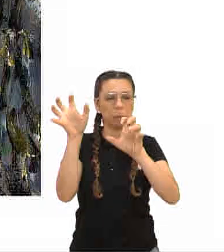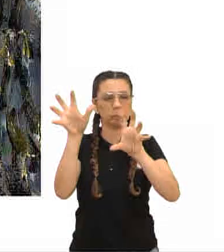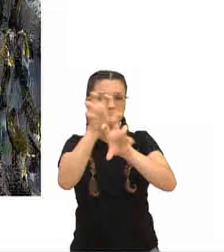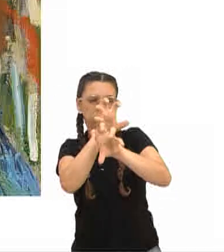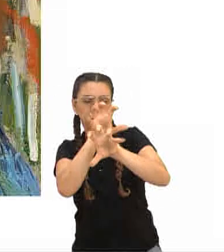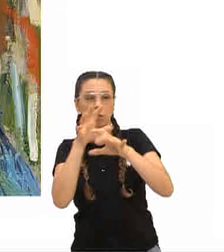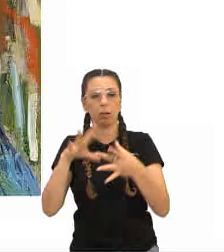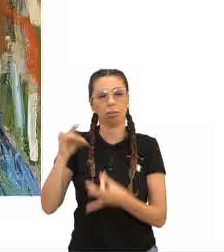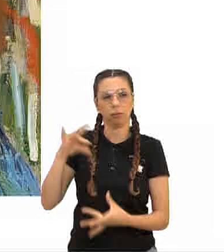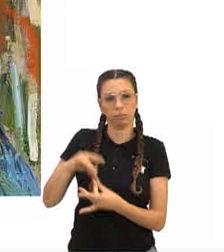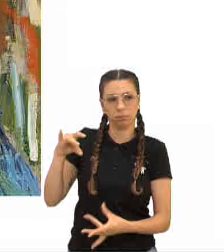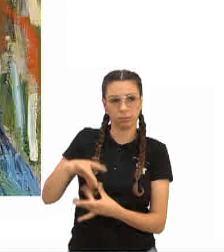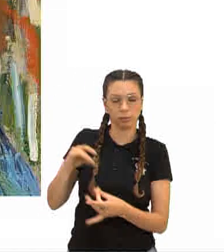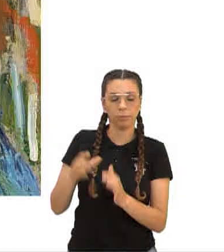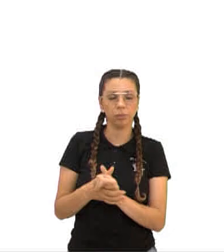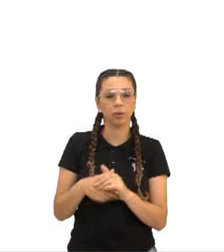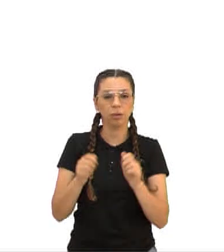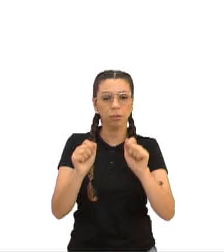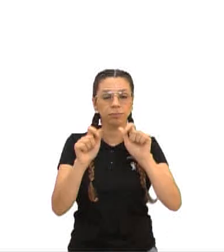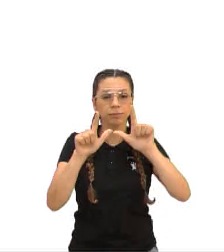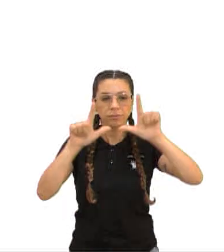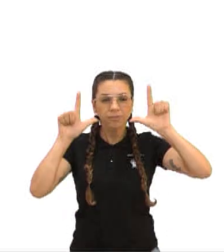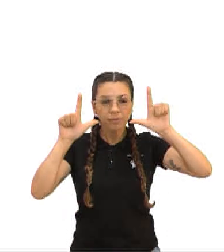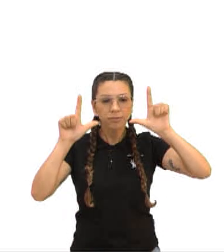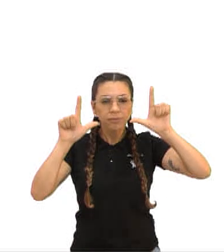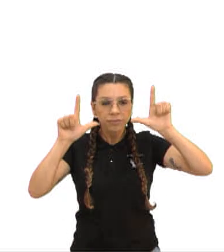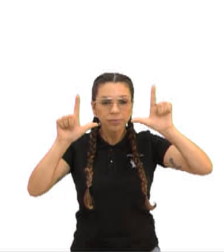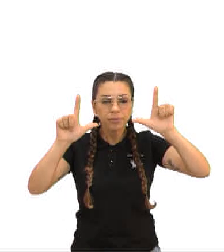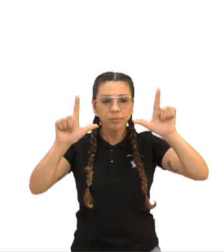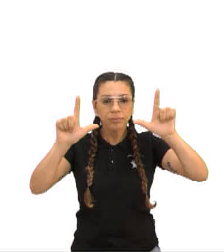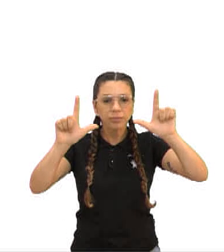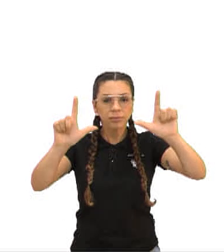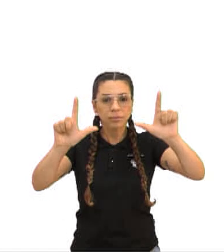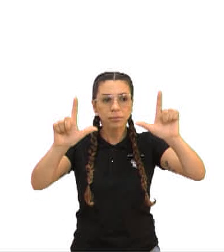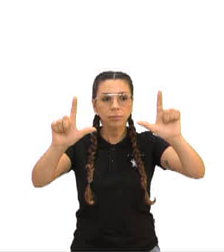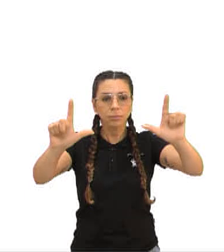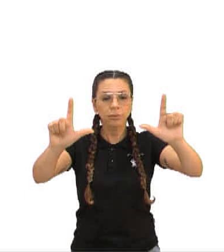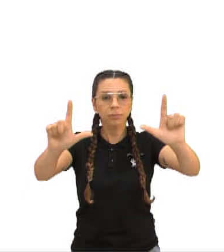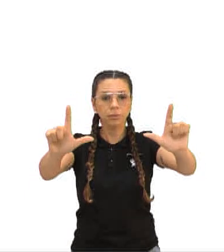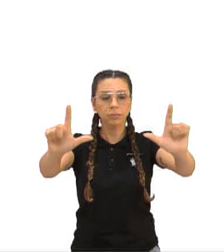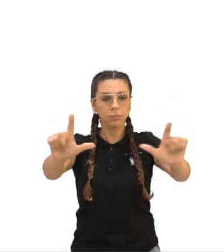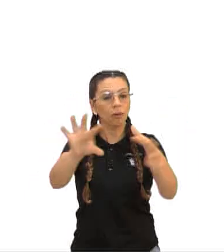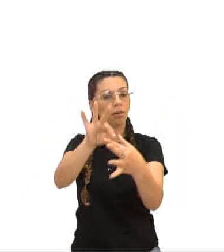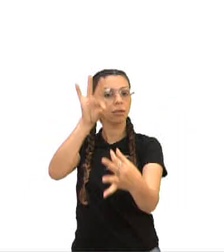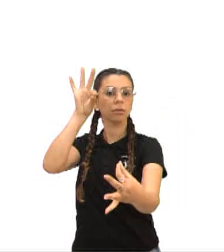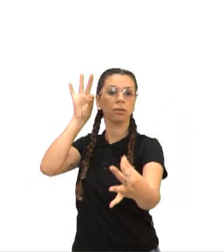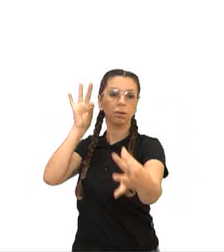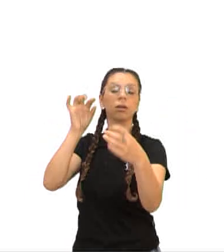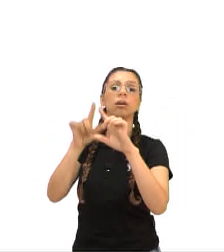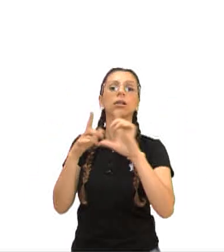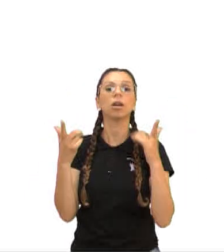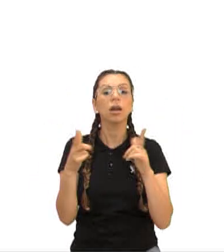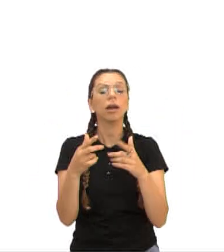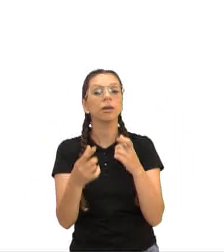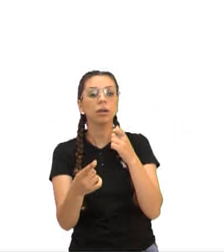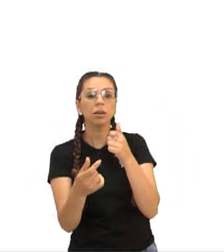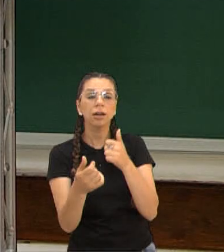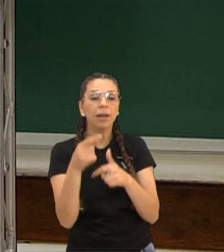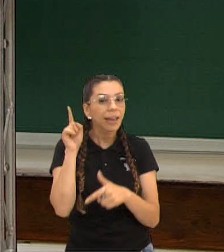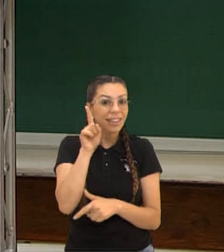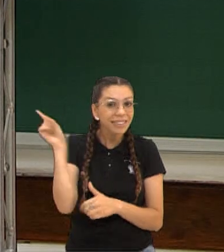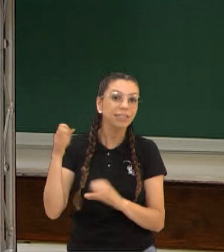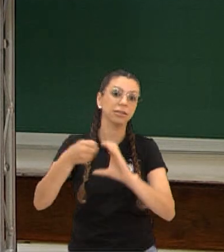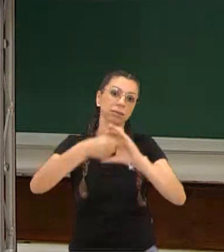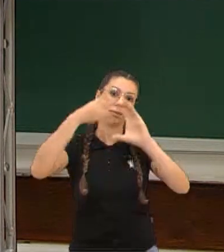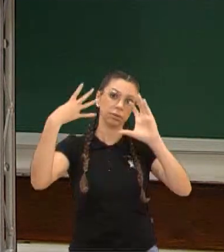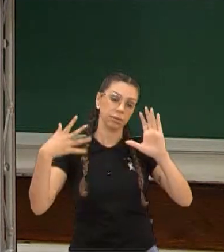pintura abstrata. E a gente vai reduzindo, afastando, até que a gente chega na obra em si. Essa é a característica. É